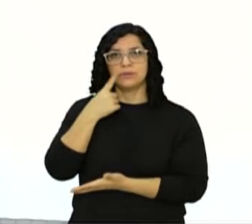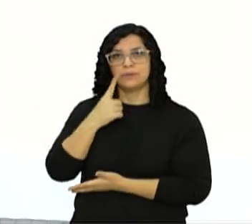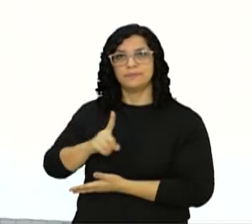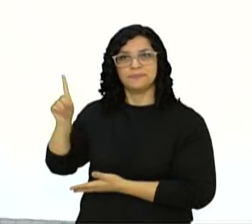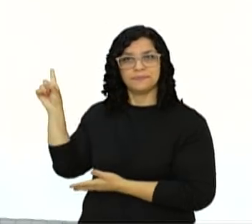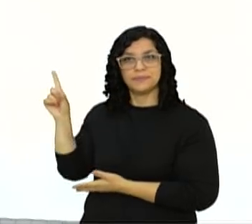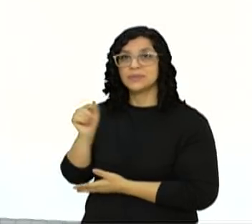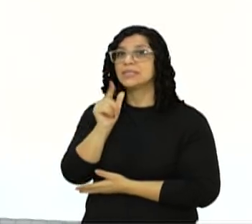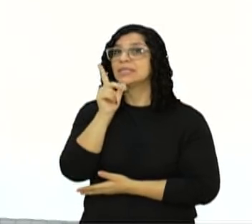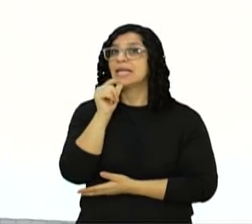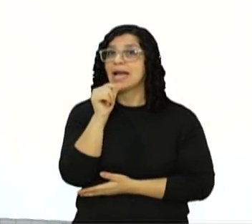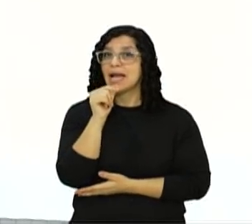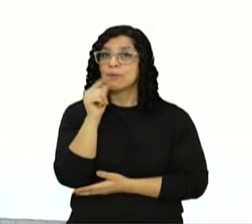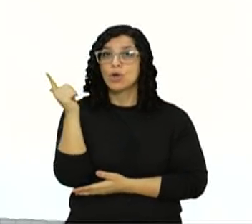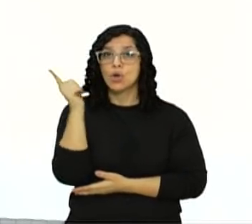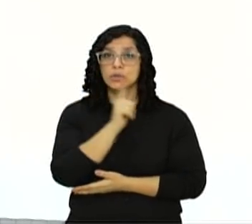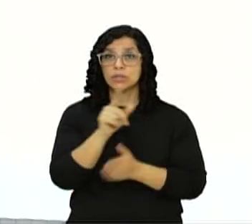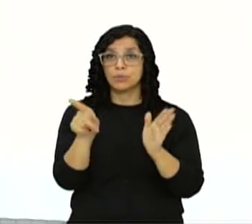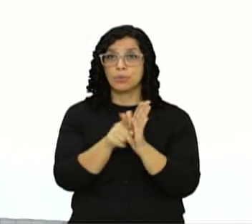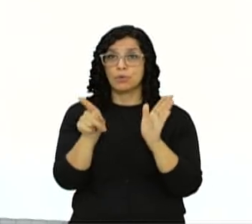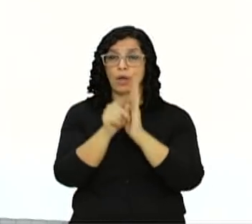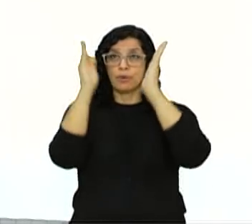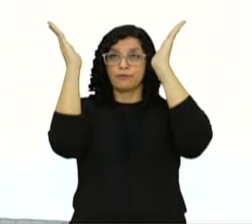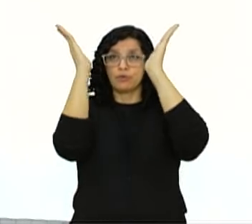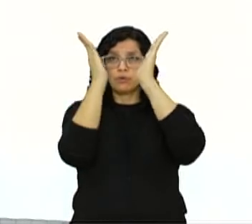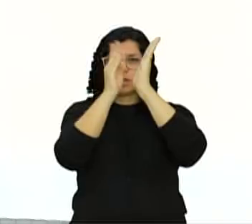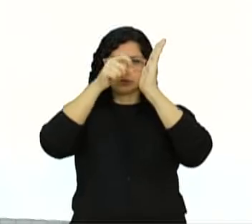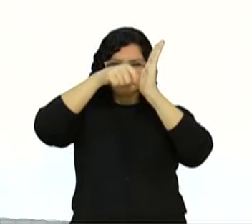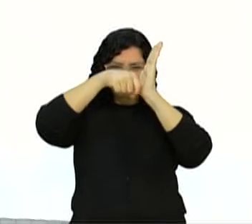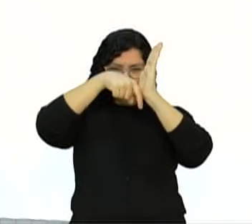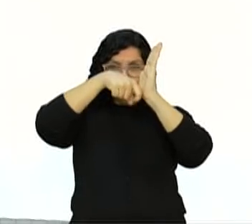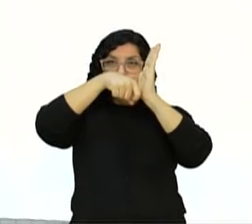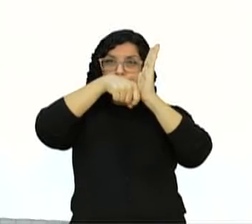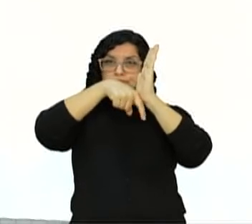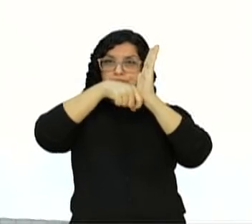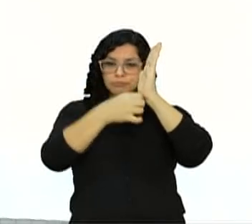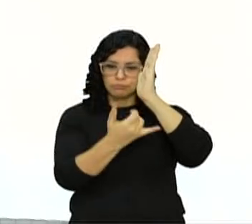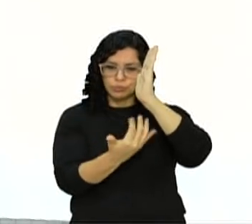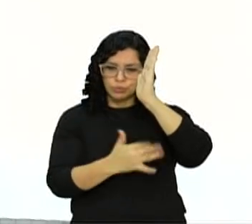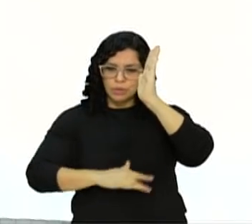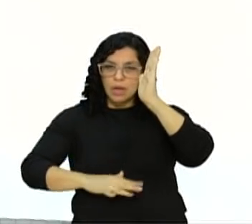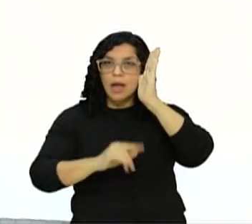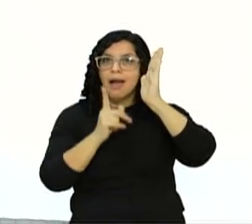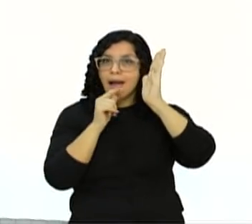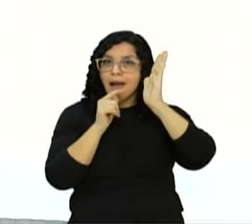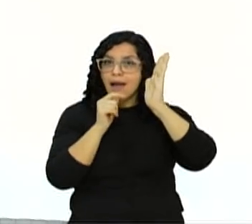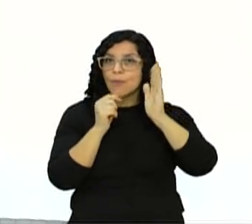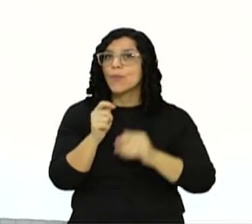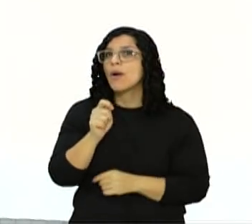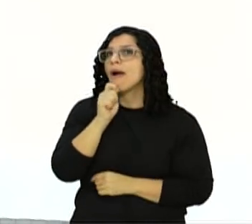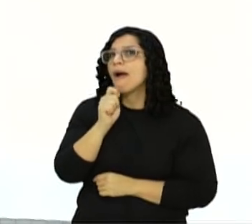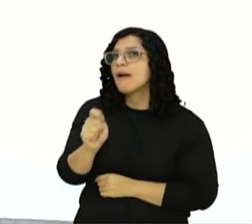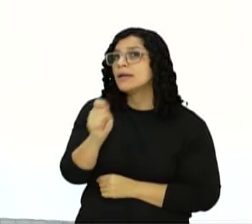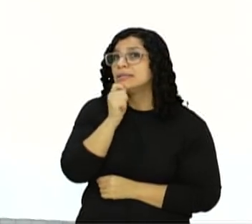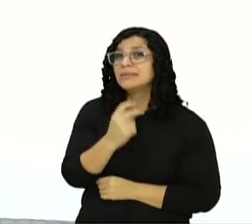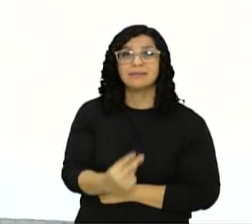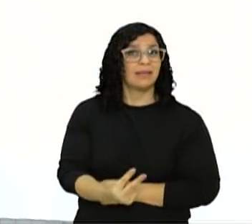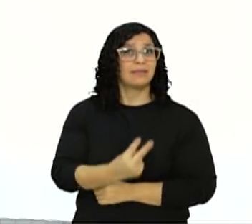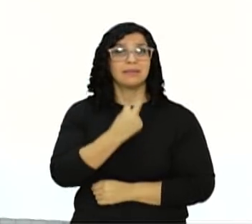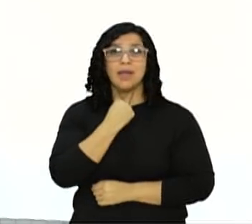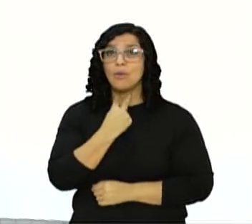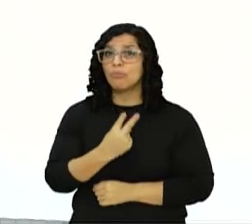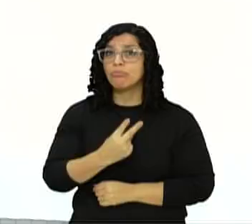A água obtida pelo processo de filtração no seu filtro de garrafa PET ainda não pode